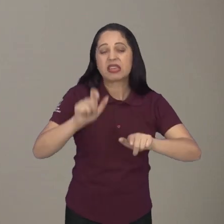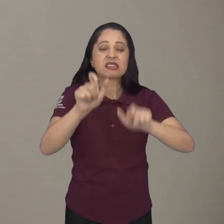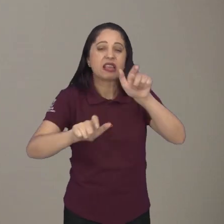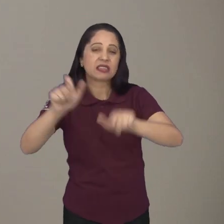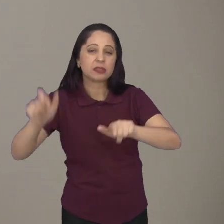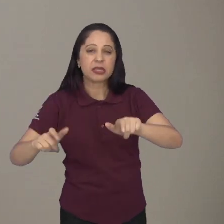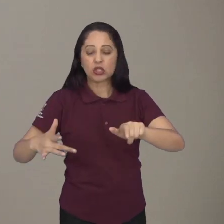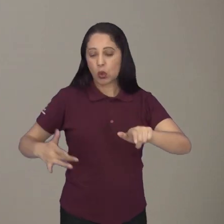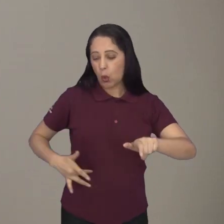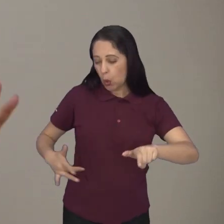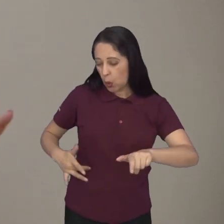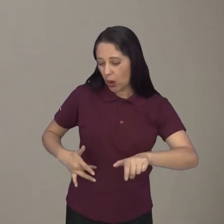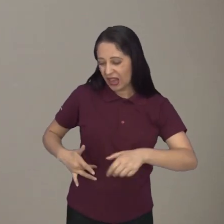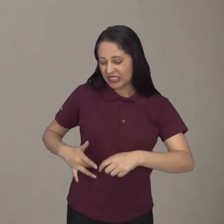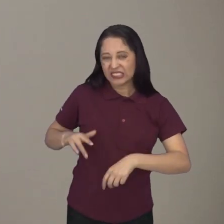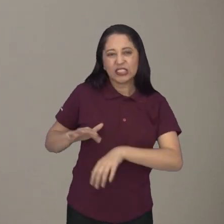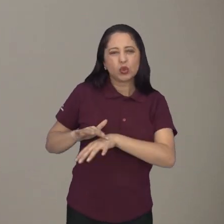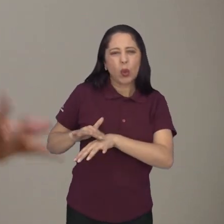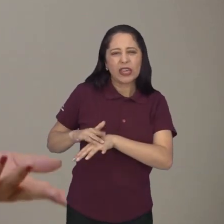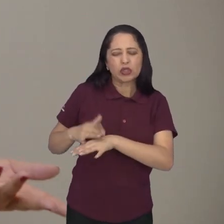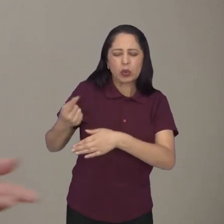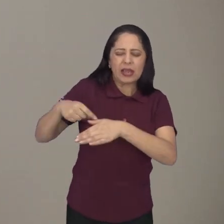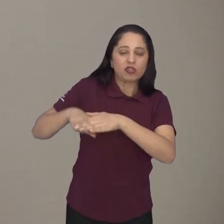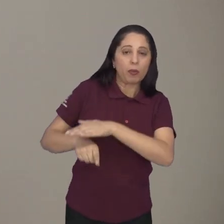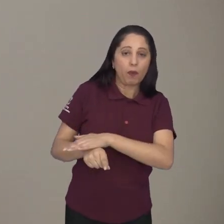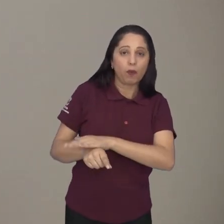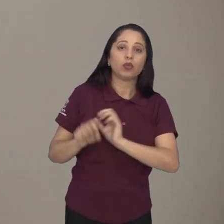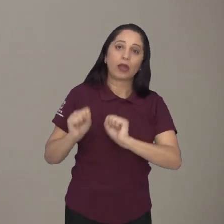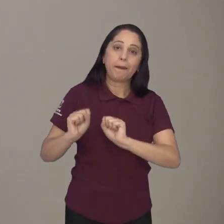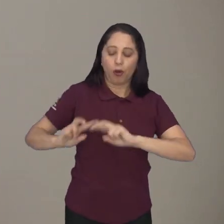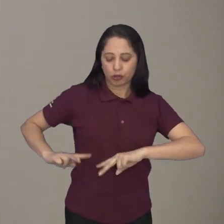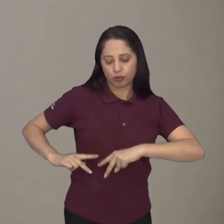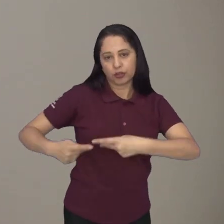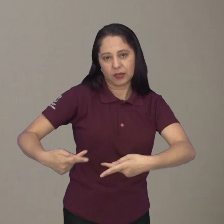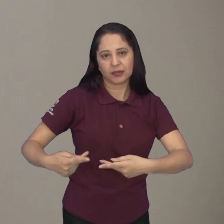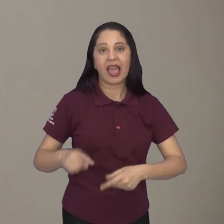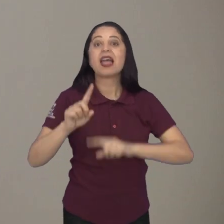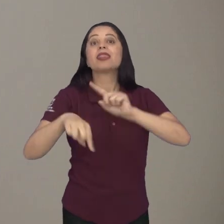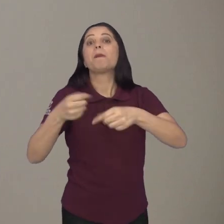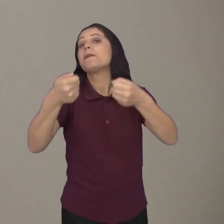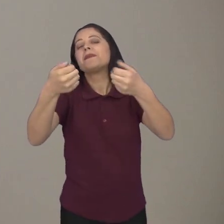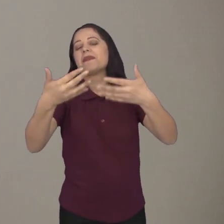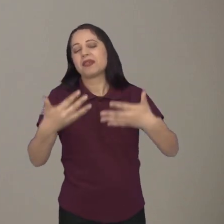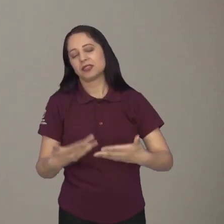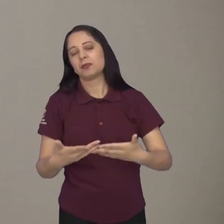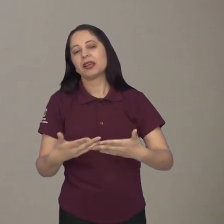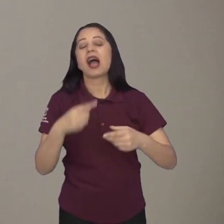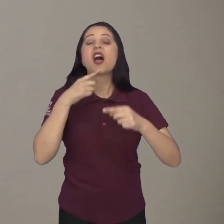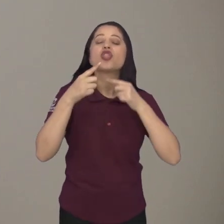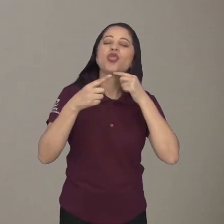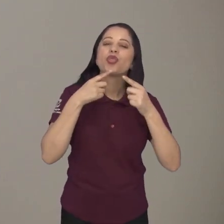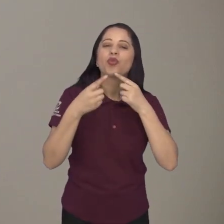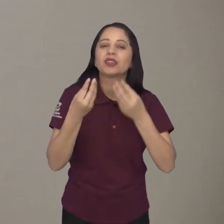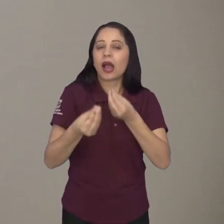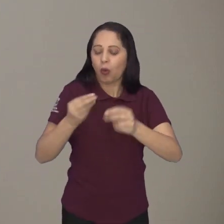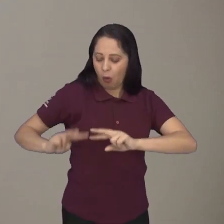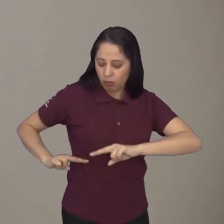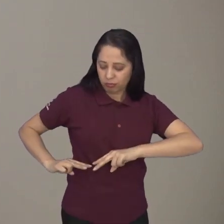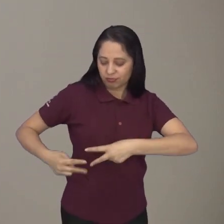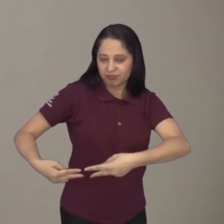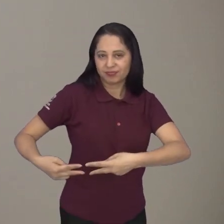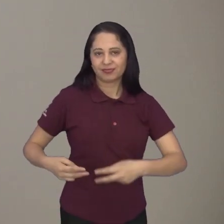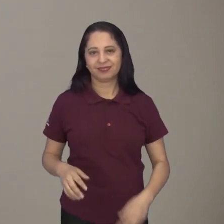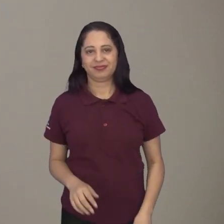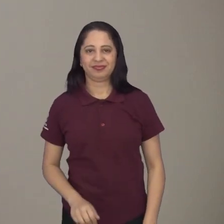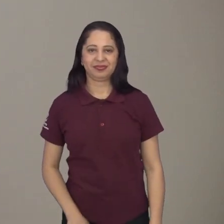nos casos em que o fígado deixa de funcionar completamente, né, doutora? Na volta do intervalo, ela vai esclarecer aqui algumas dúvidas sobre esse tipo de transplante.